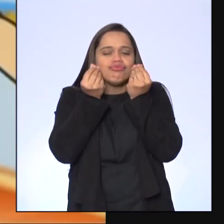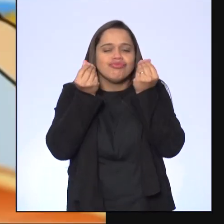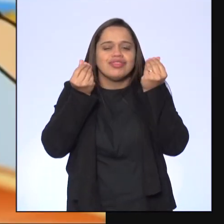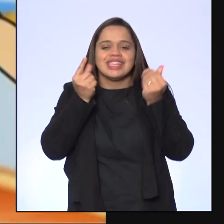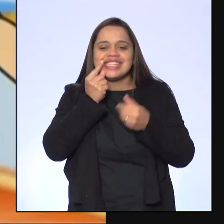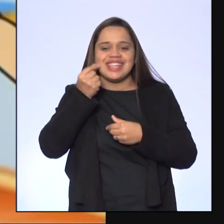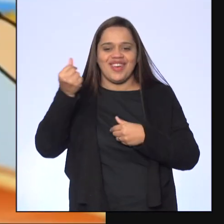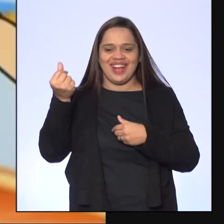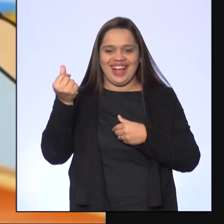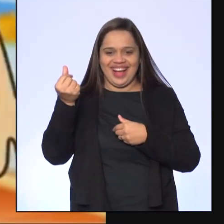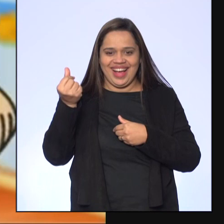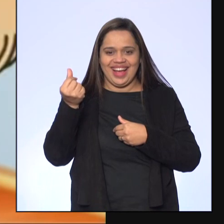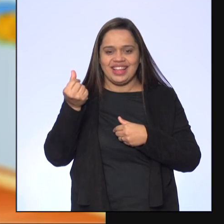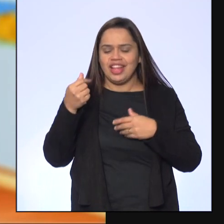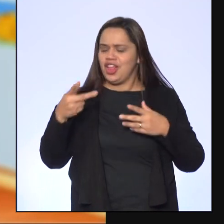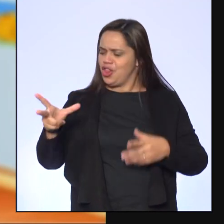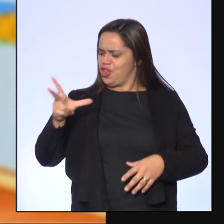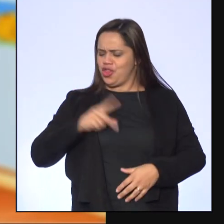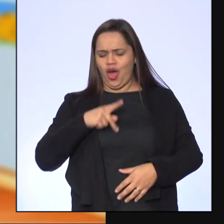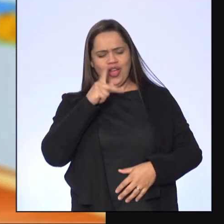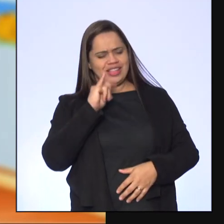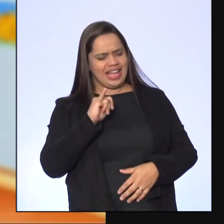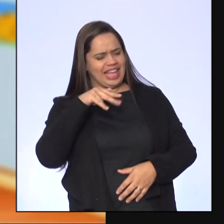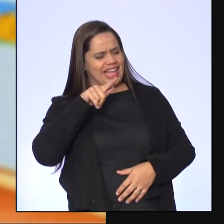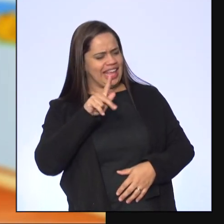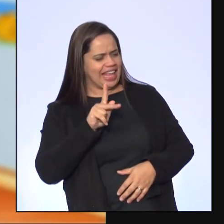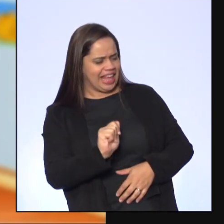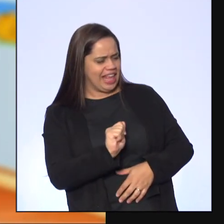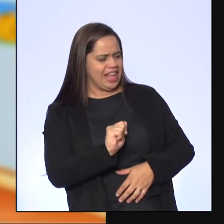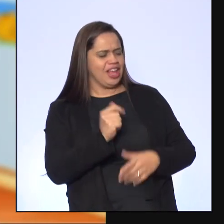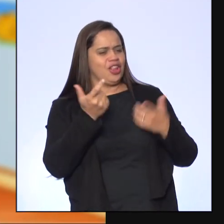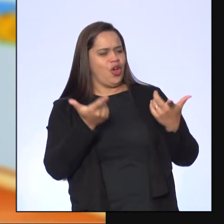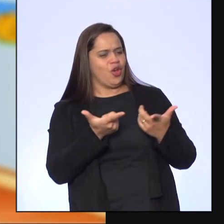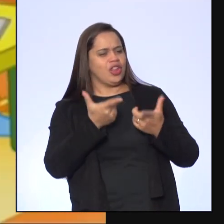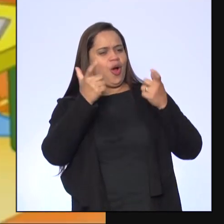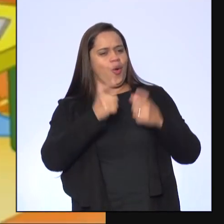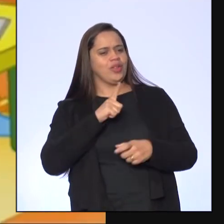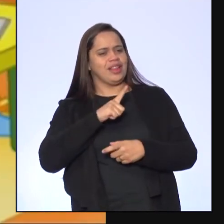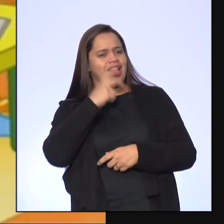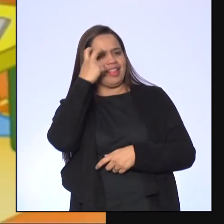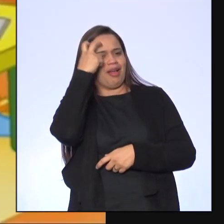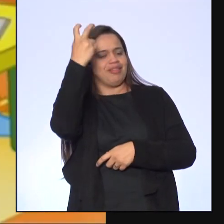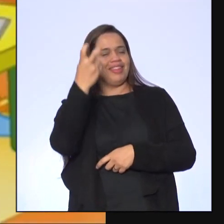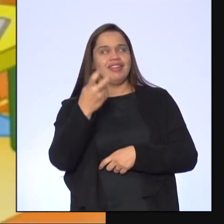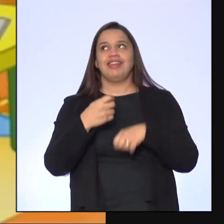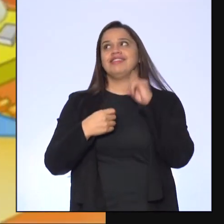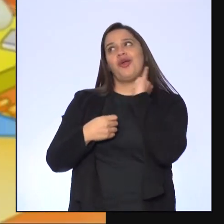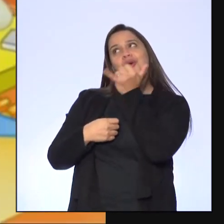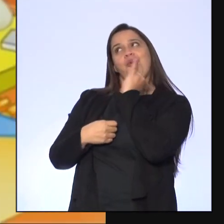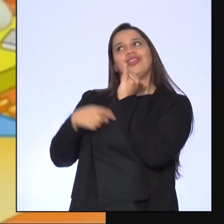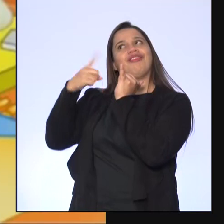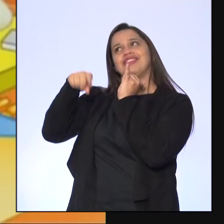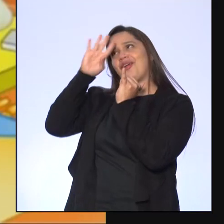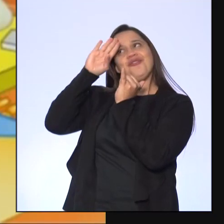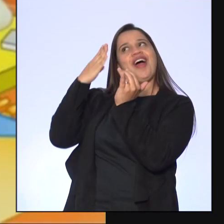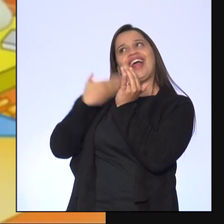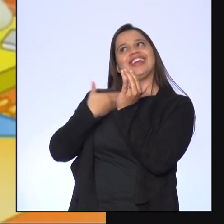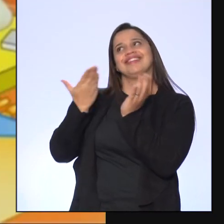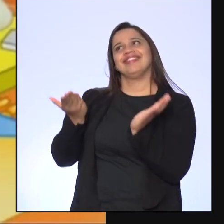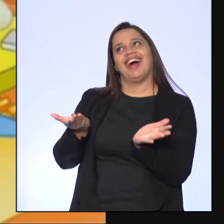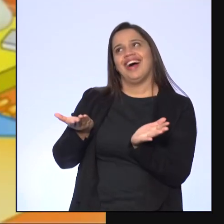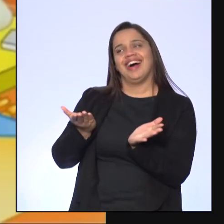salgado. Nossa, Kika, de onde vem tanta sabedoria? Se eu contar, você não vai